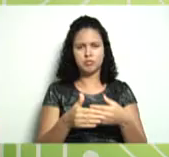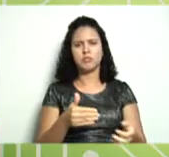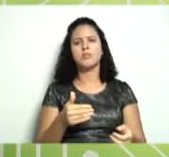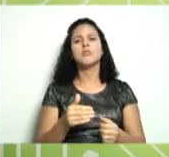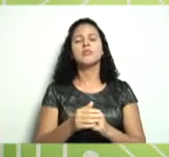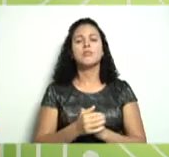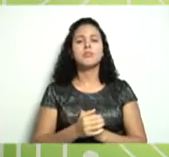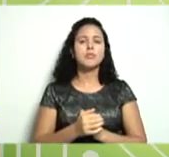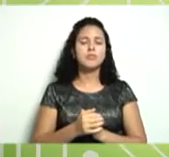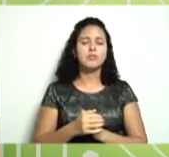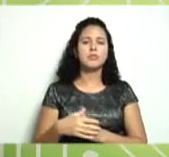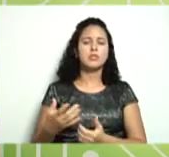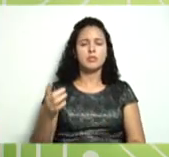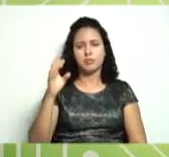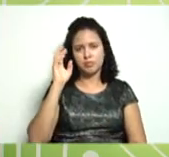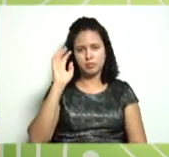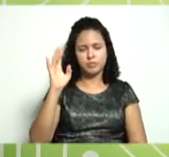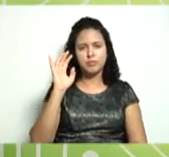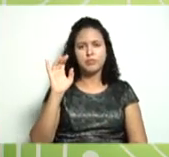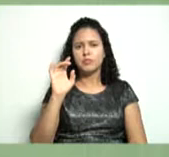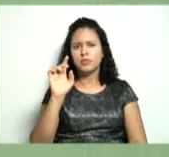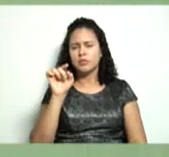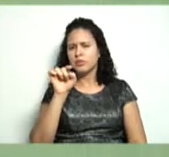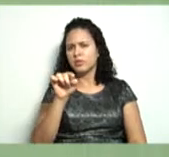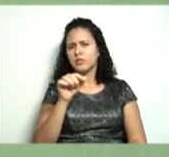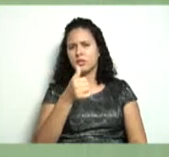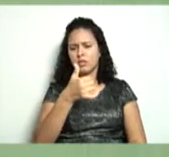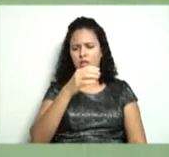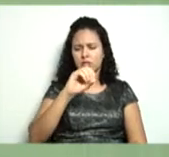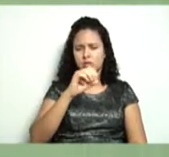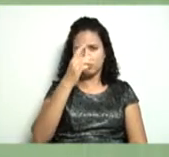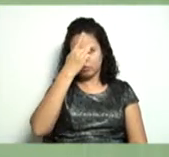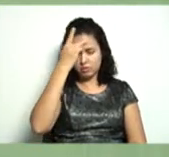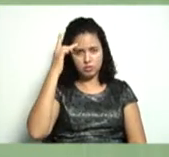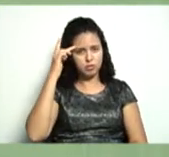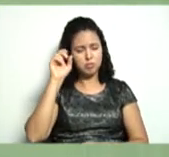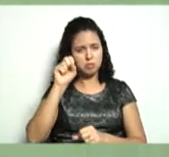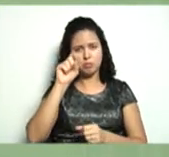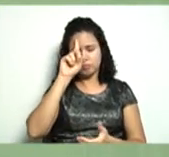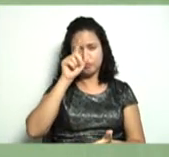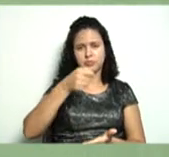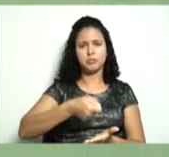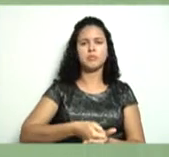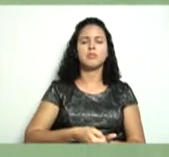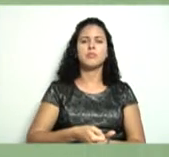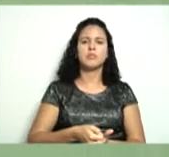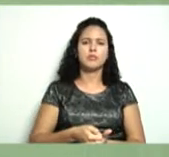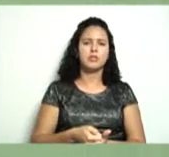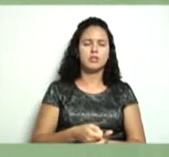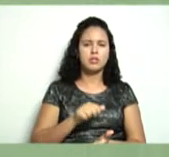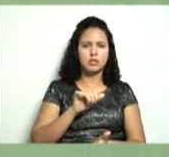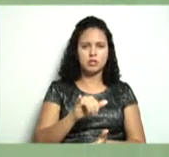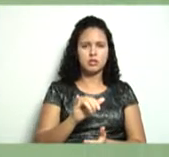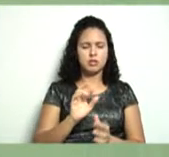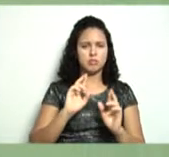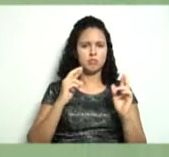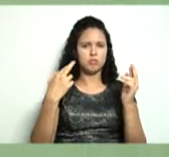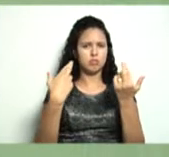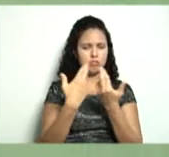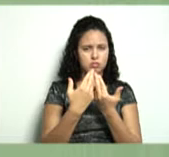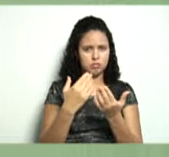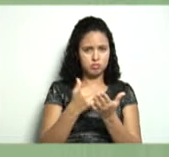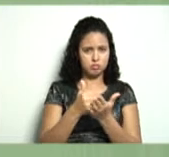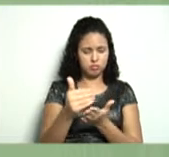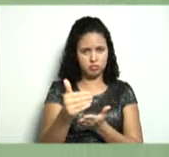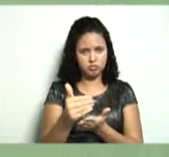imagina vocês, 10 pessoas podem tomar as decisões se for realizado a assembleia e